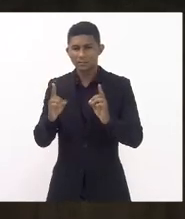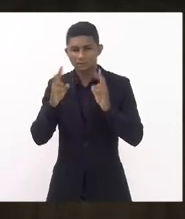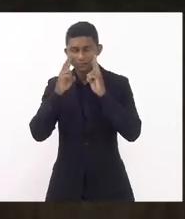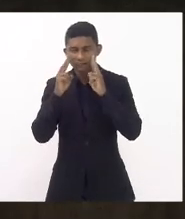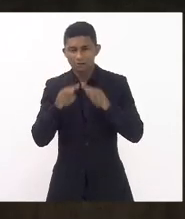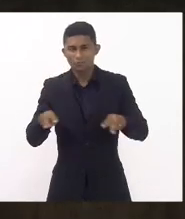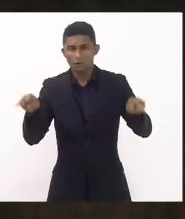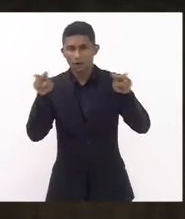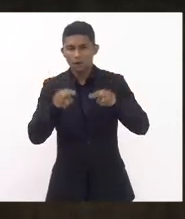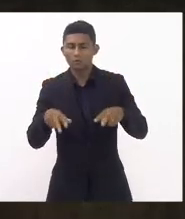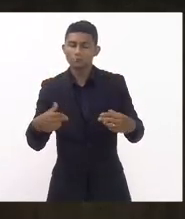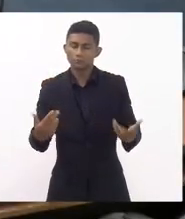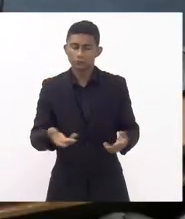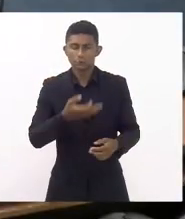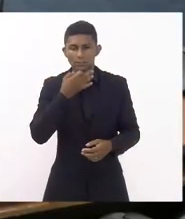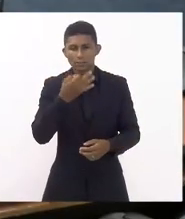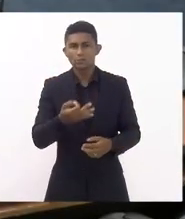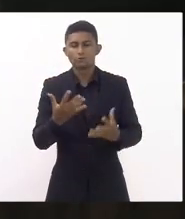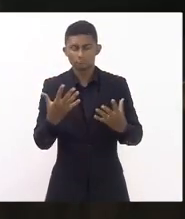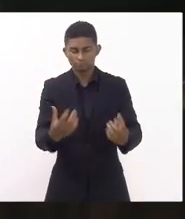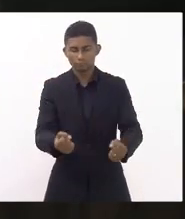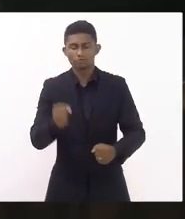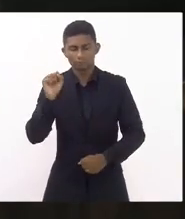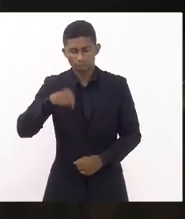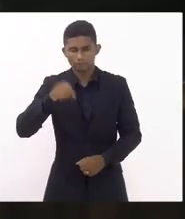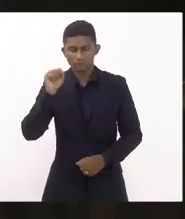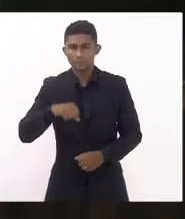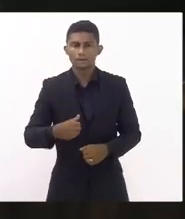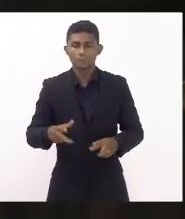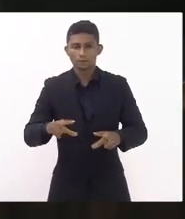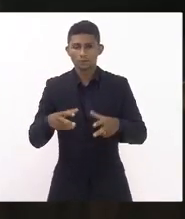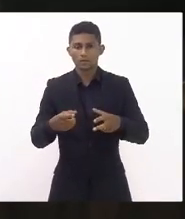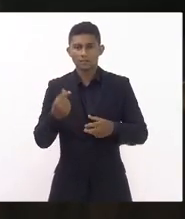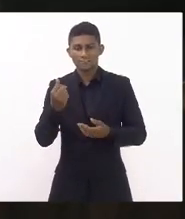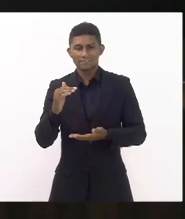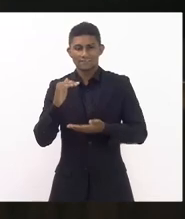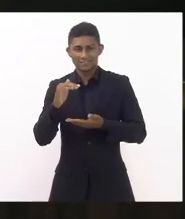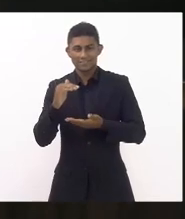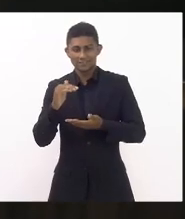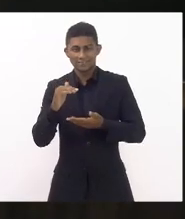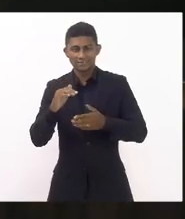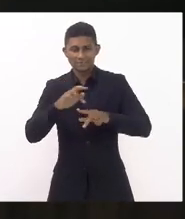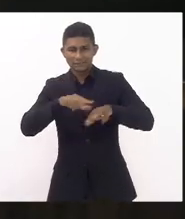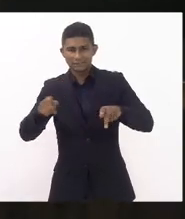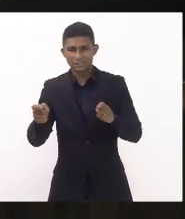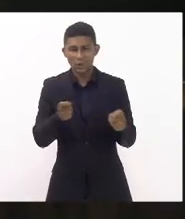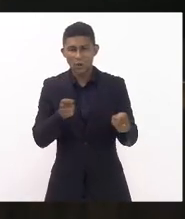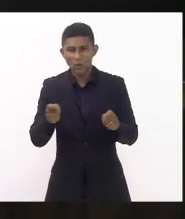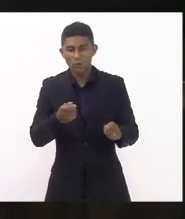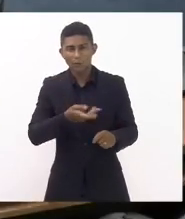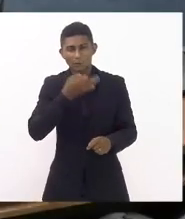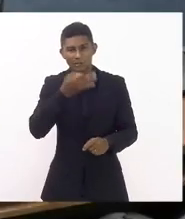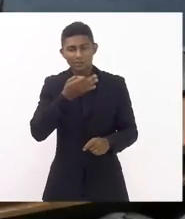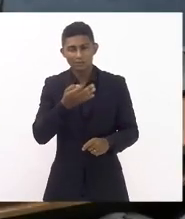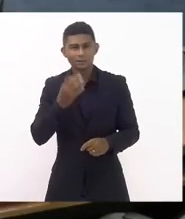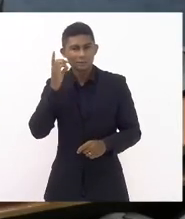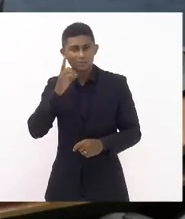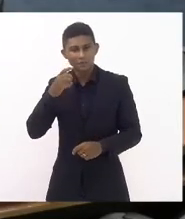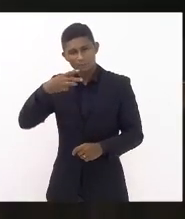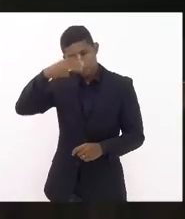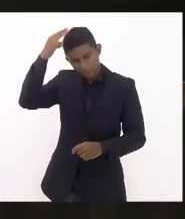é favorável. Pela Comissão de Orçamento, Fiscalização Financeira e Controle, deputado Márcio Pacheco.